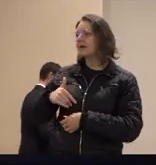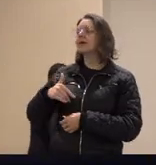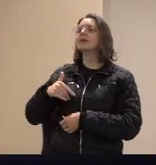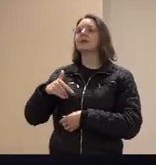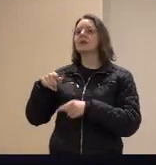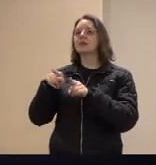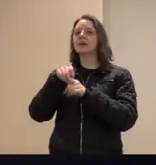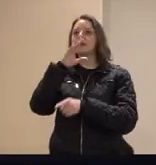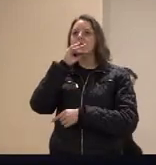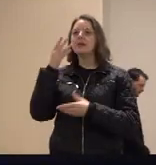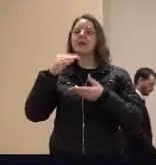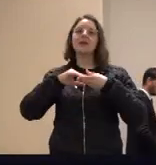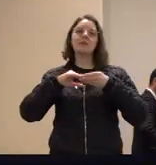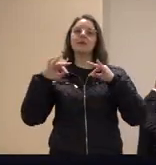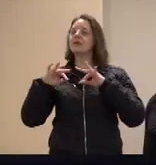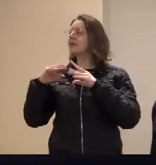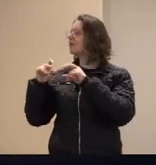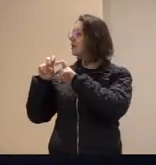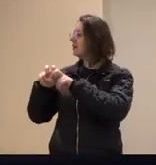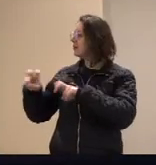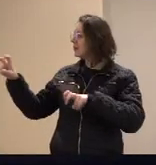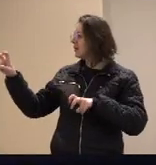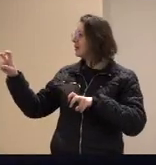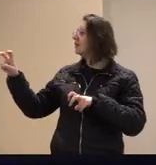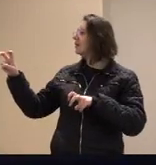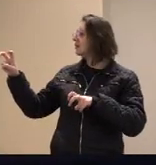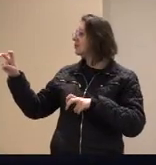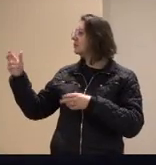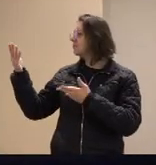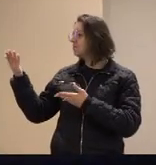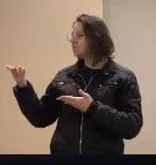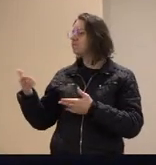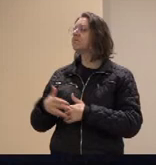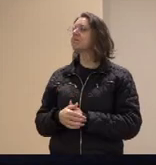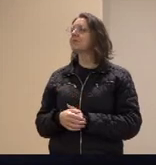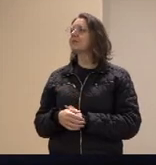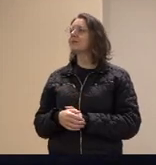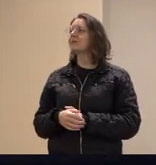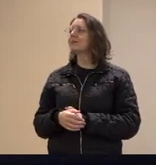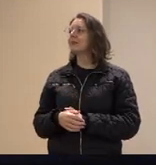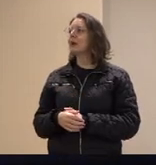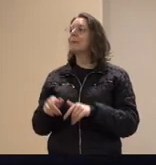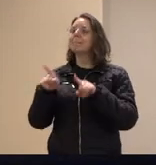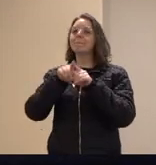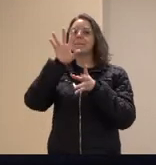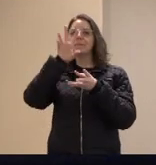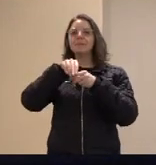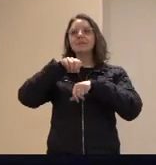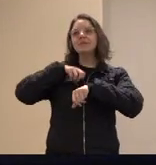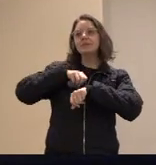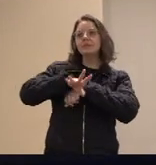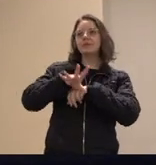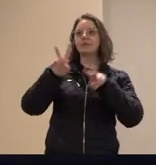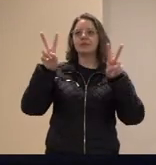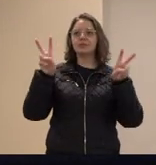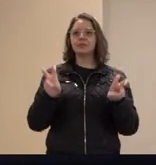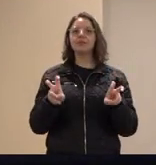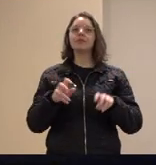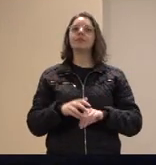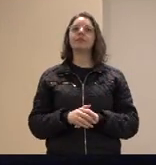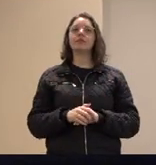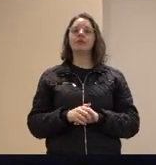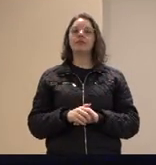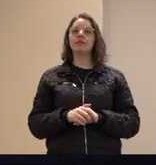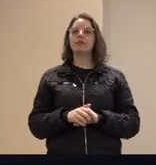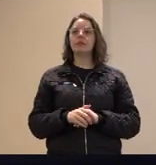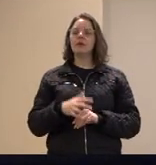mesa e todas as autoridades presentes. E muito brevemente dizer que a